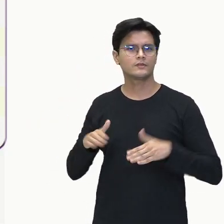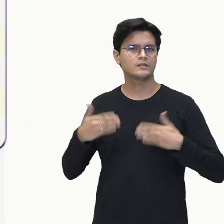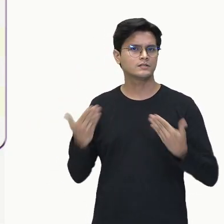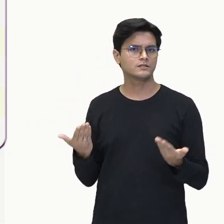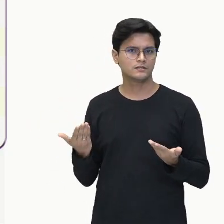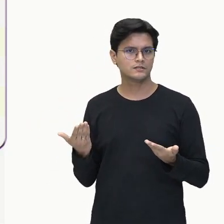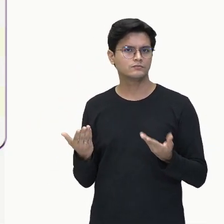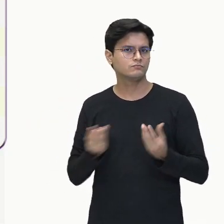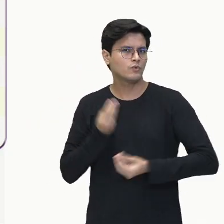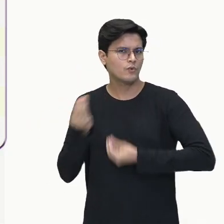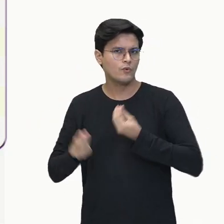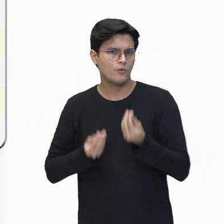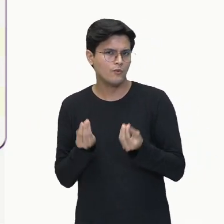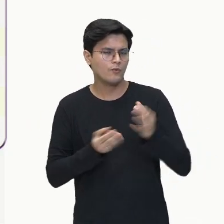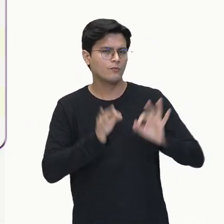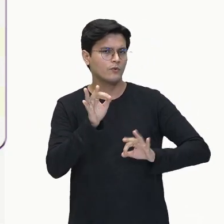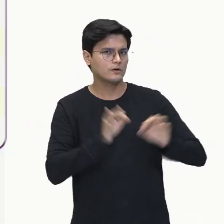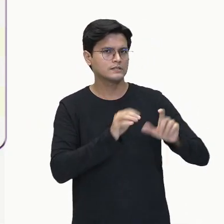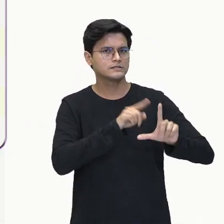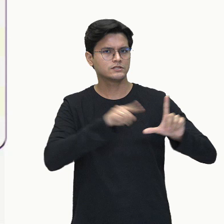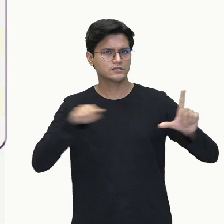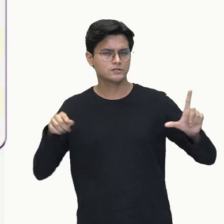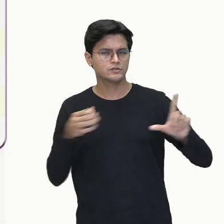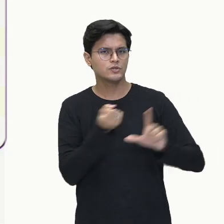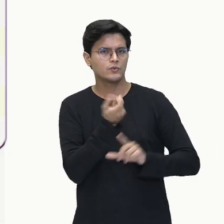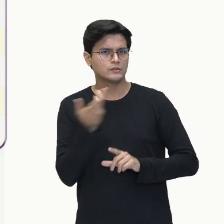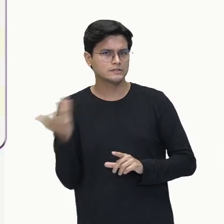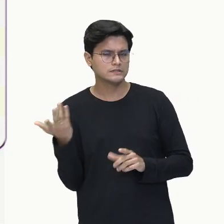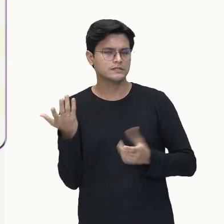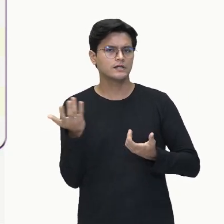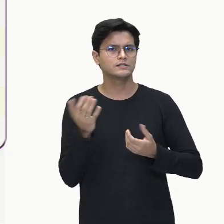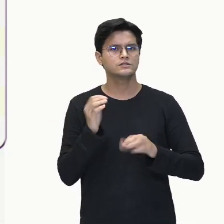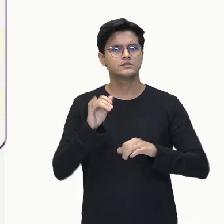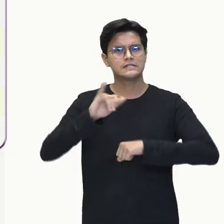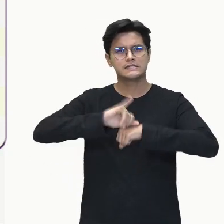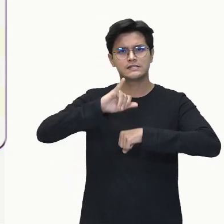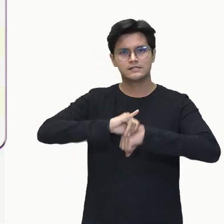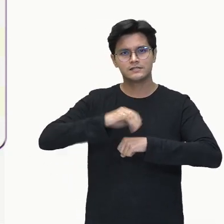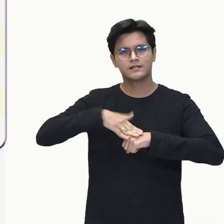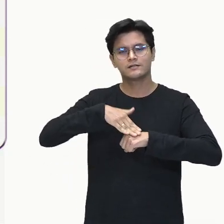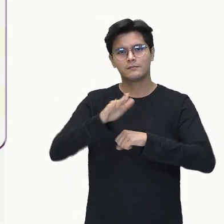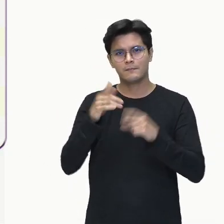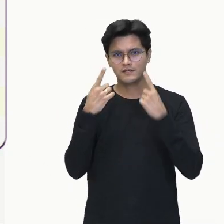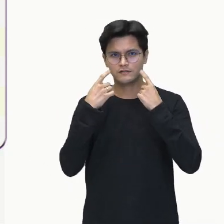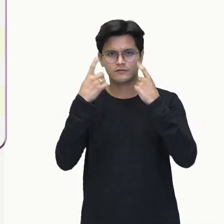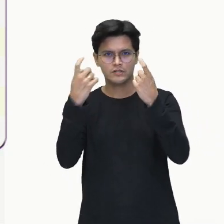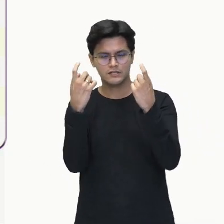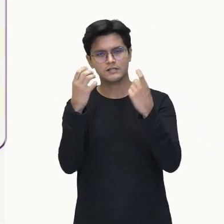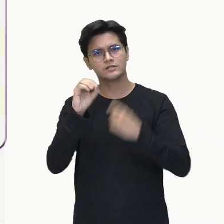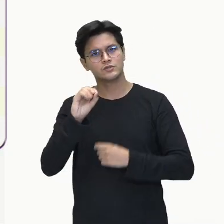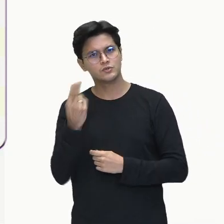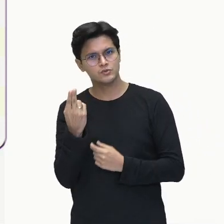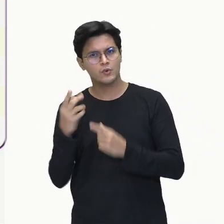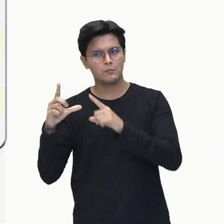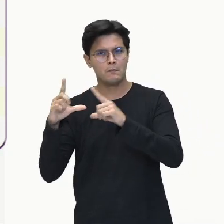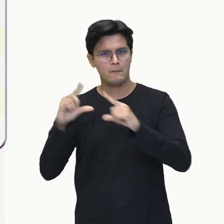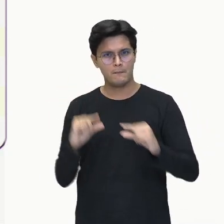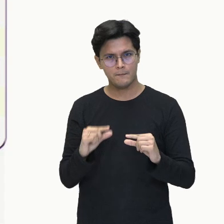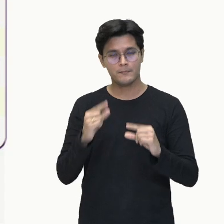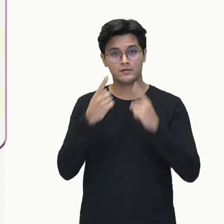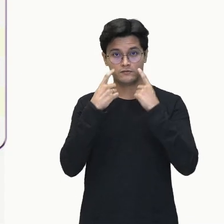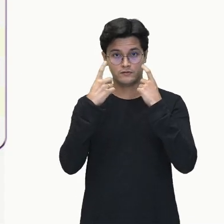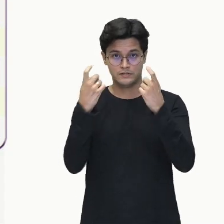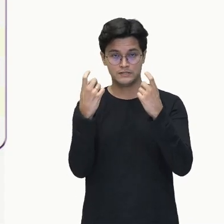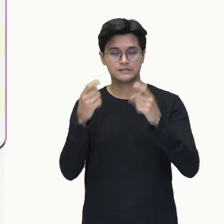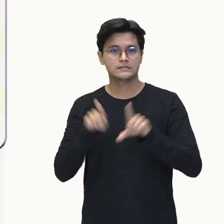fazem as estatísticas das cidades que são mais violentas, as que são menos violentas, não é isso? Aquelas